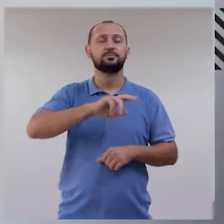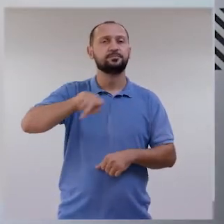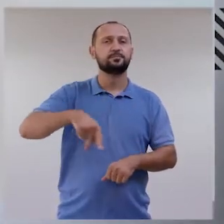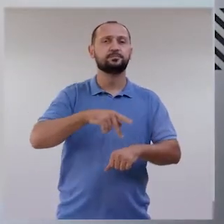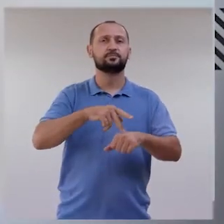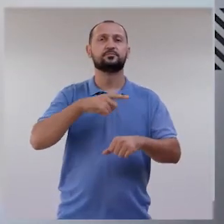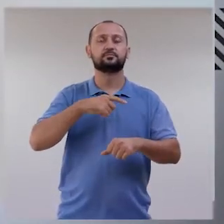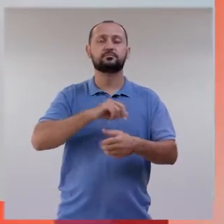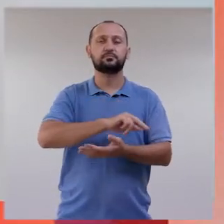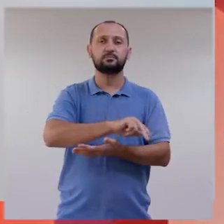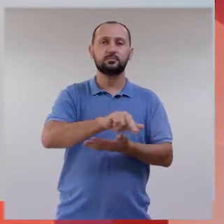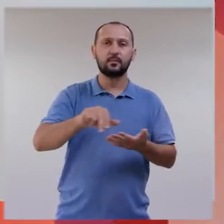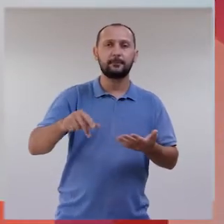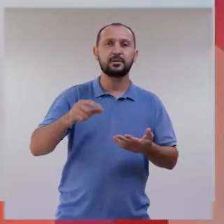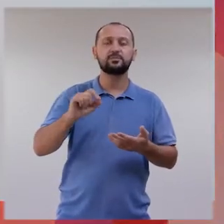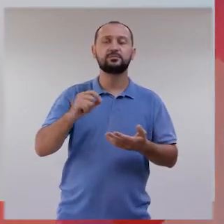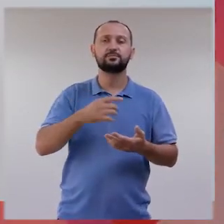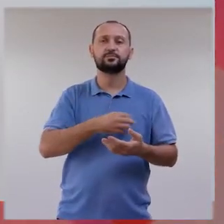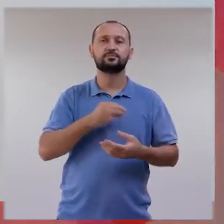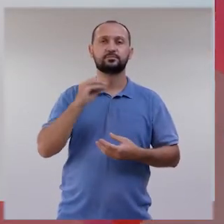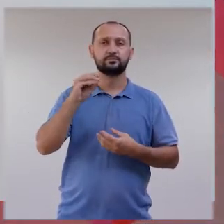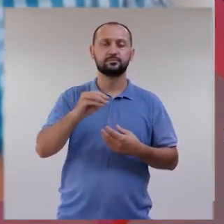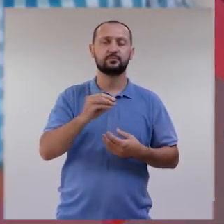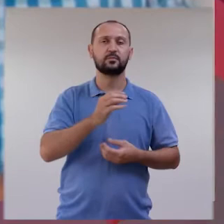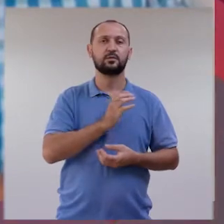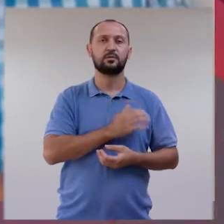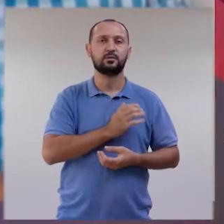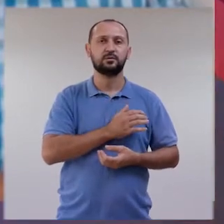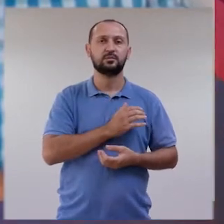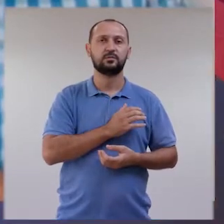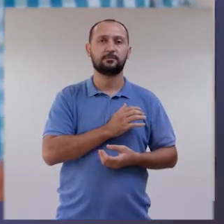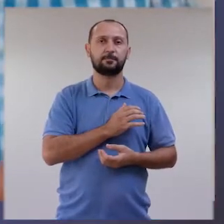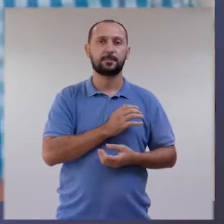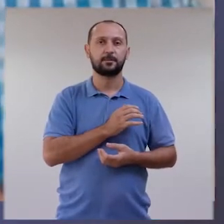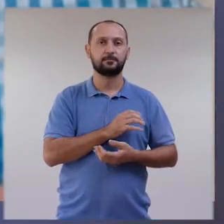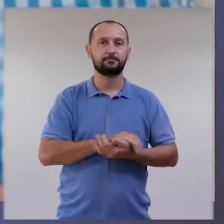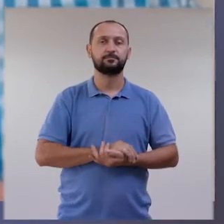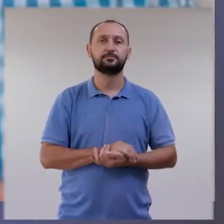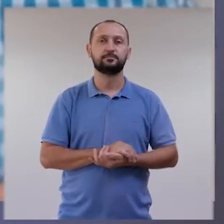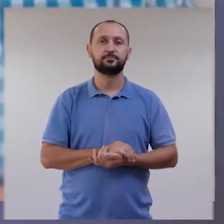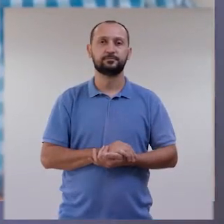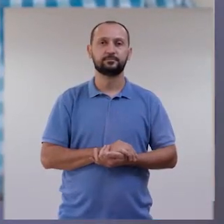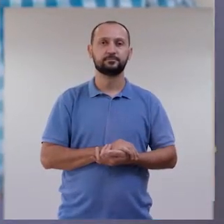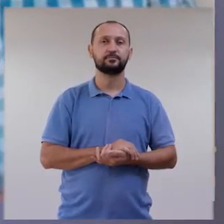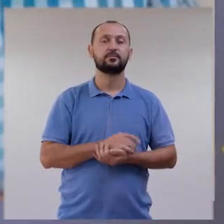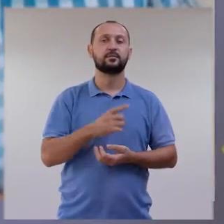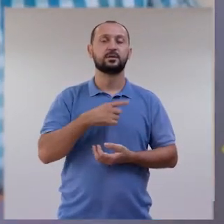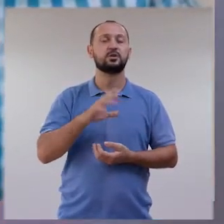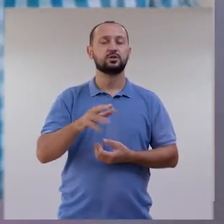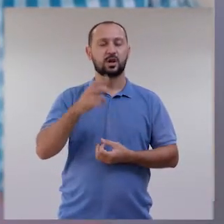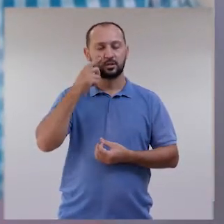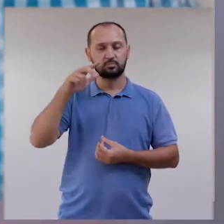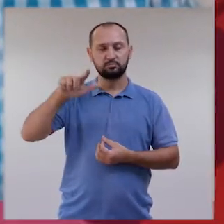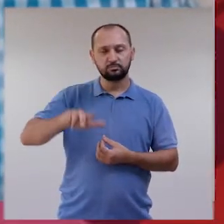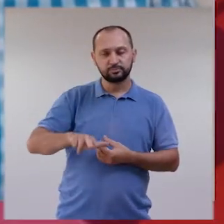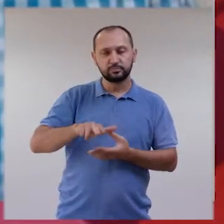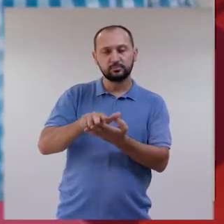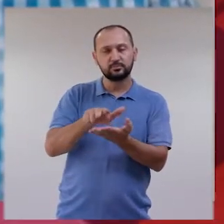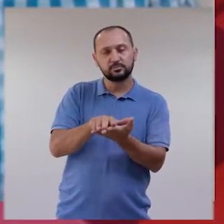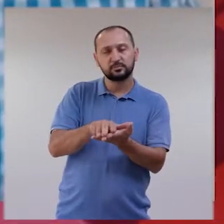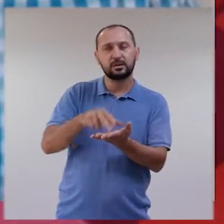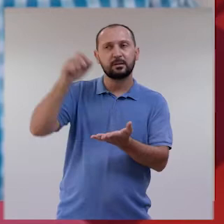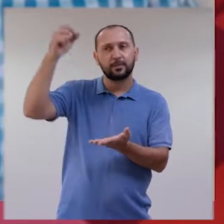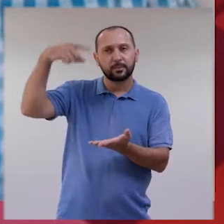priorizados, o país todo está com várias pessoas com priorização de coração, nós também temos paciente priorizado que estão